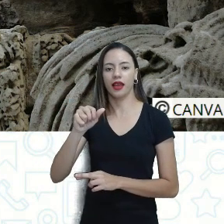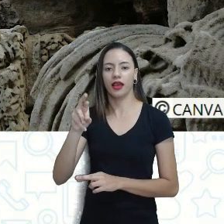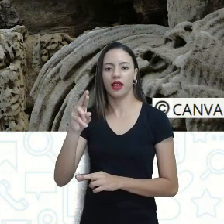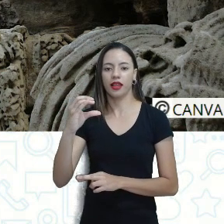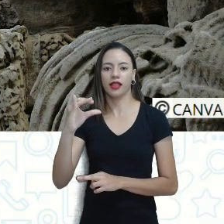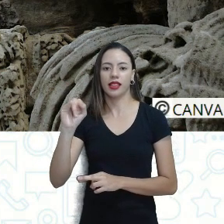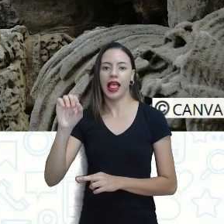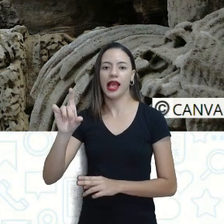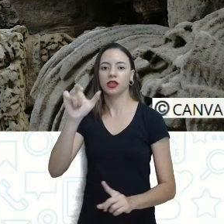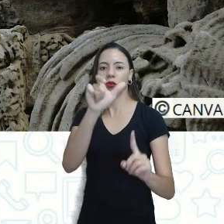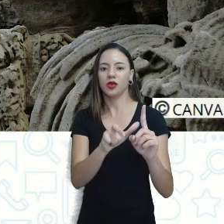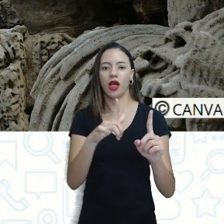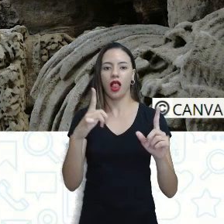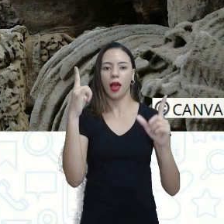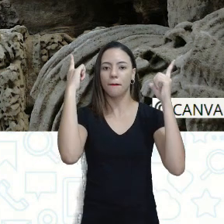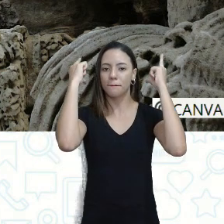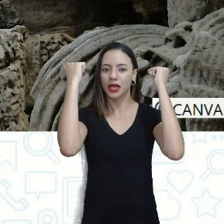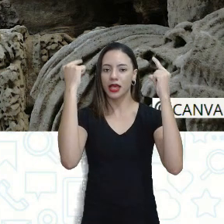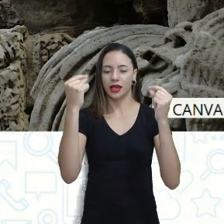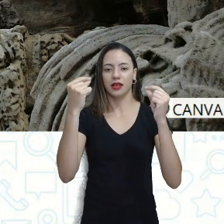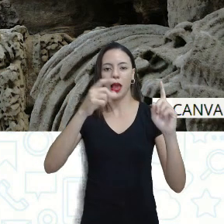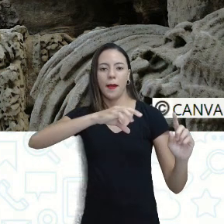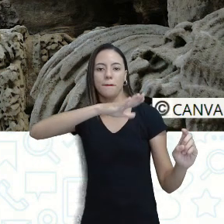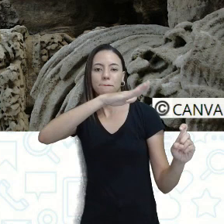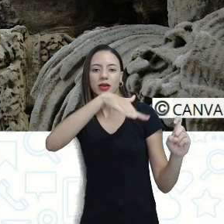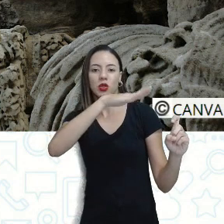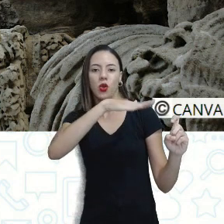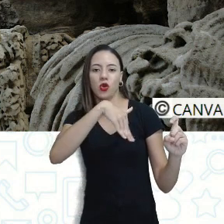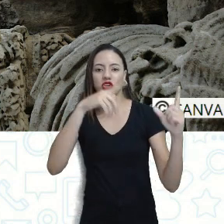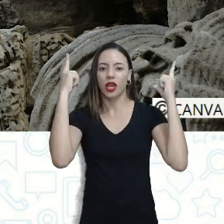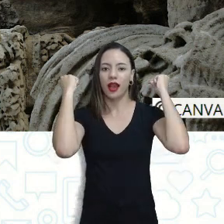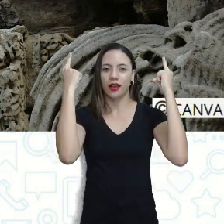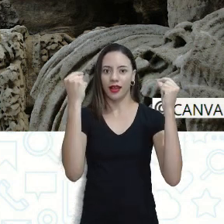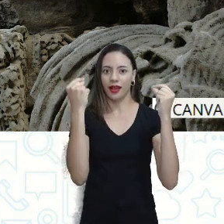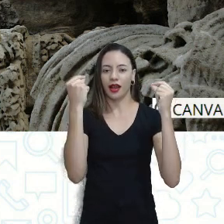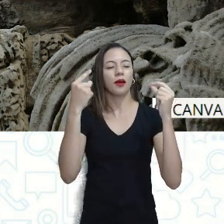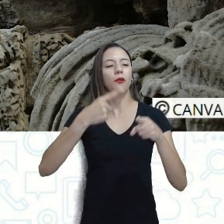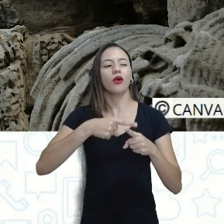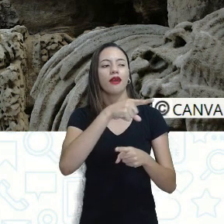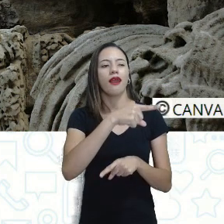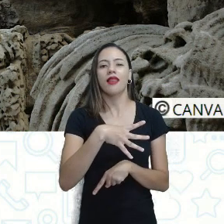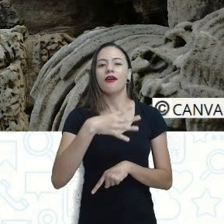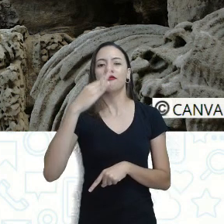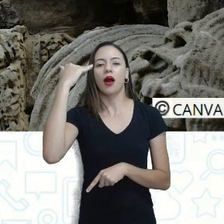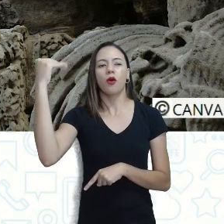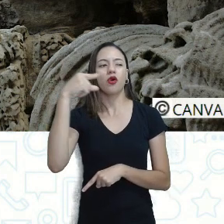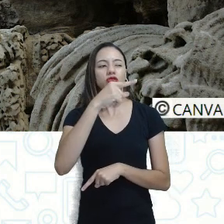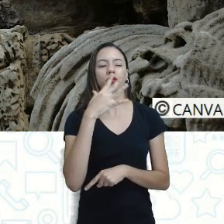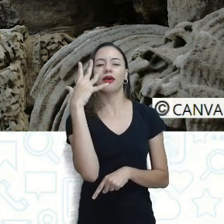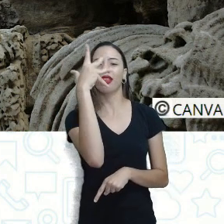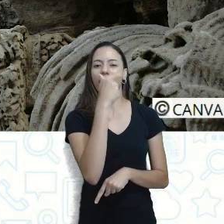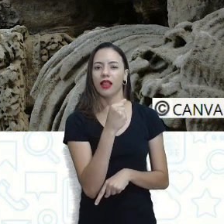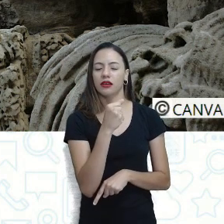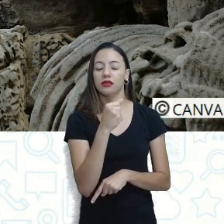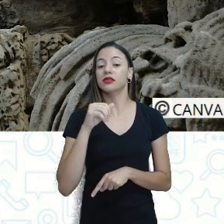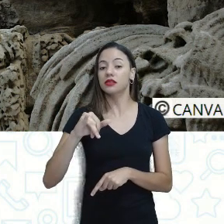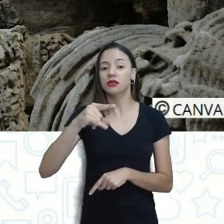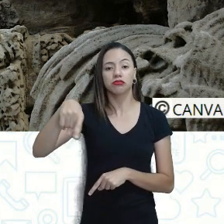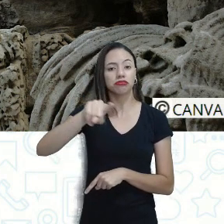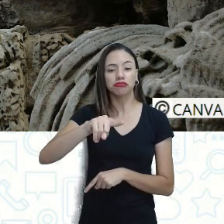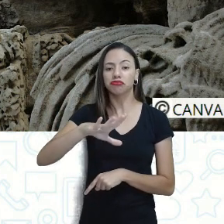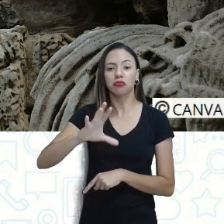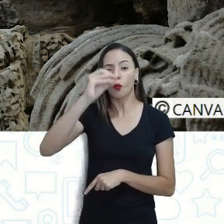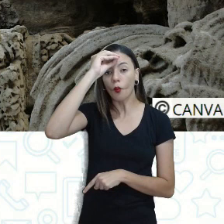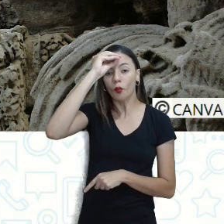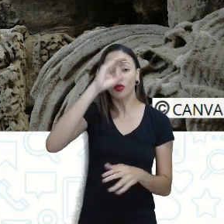grega conhecida por seu orgulho e beleza. Então, se você não tem esse contexto de quem foi Narciso,